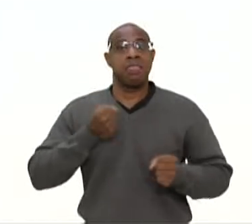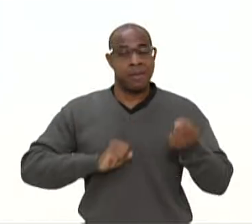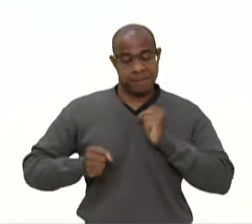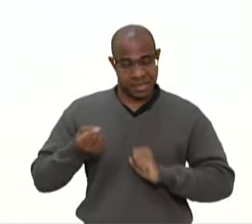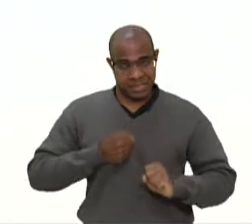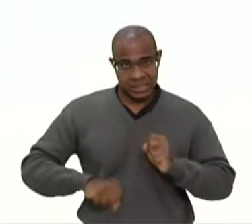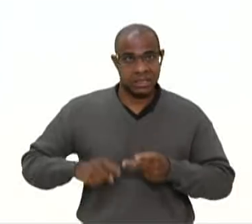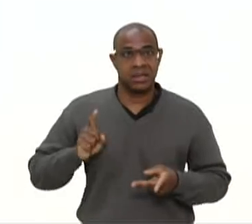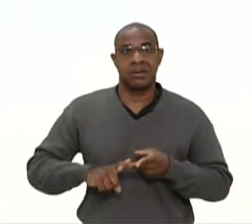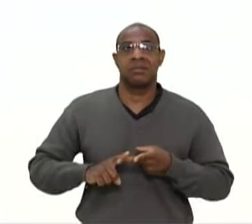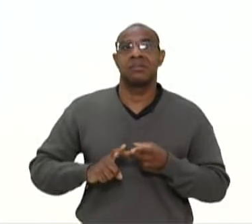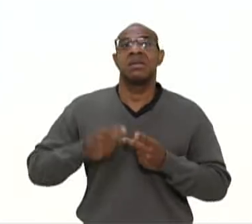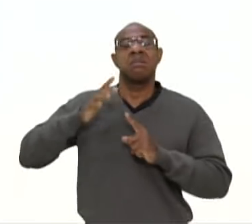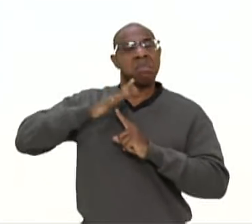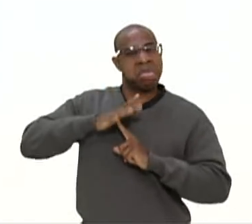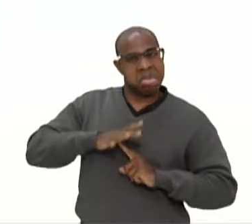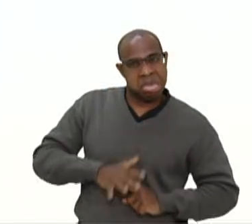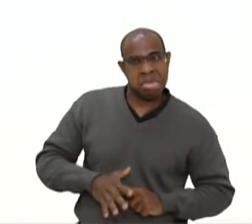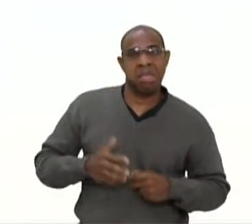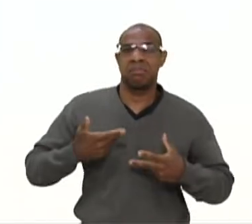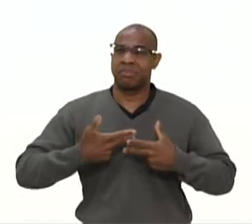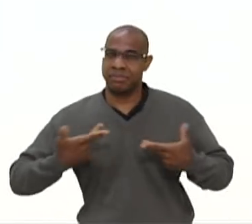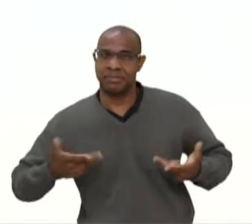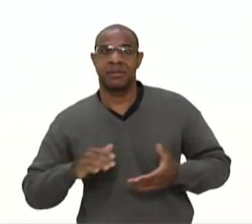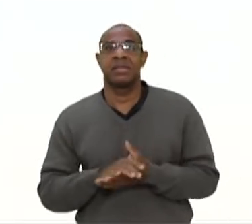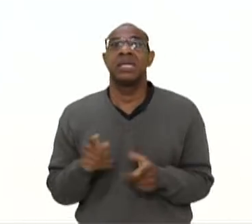e baixa autoestima.